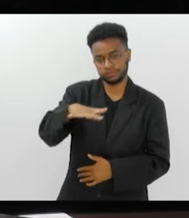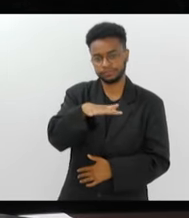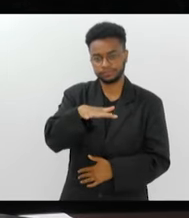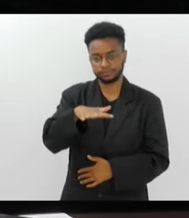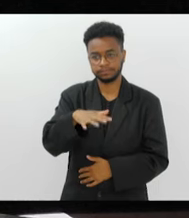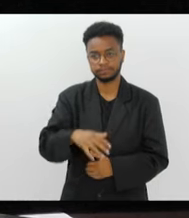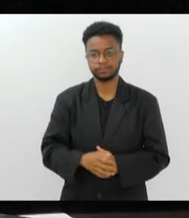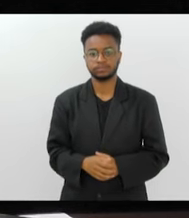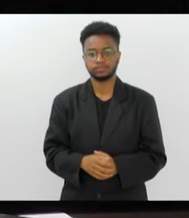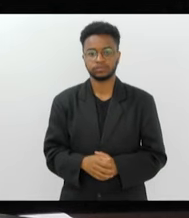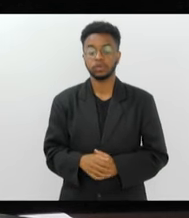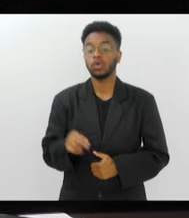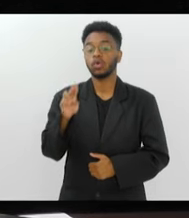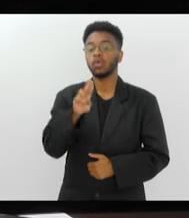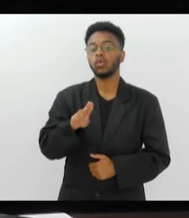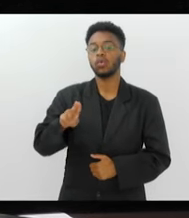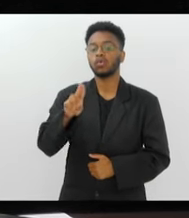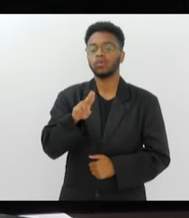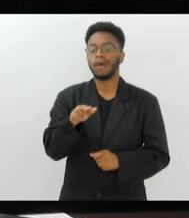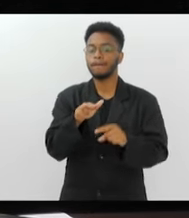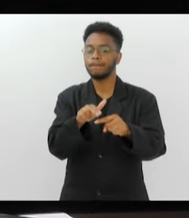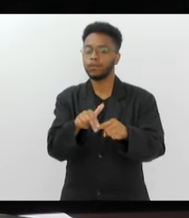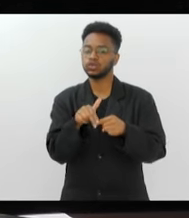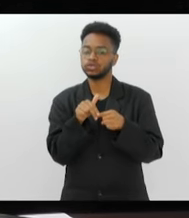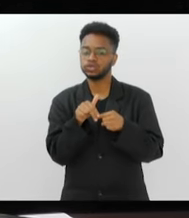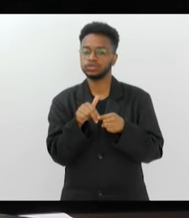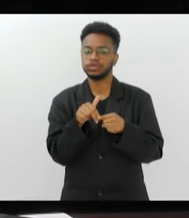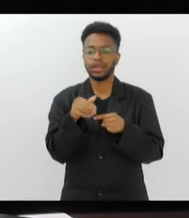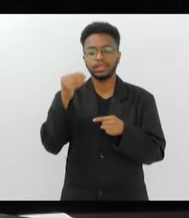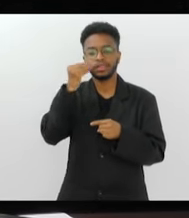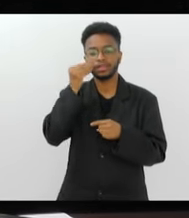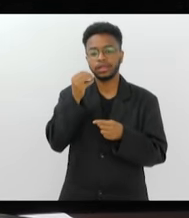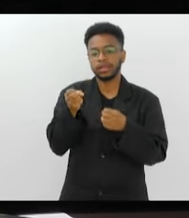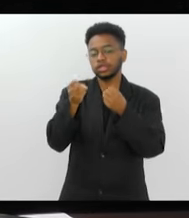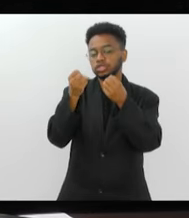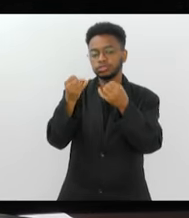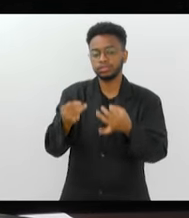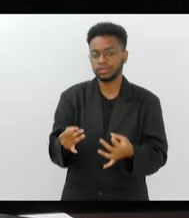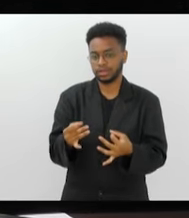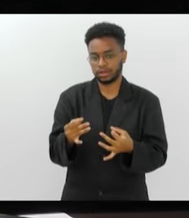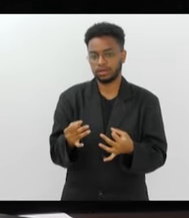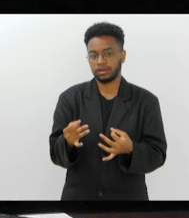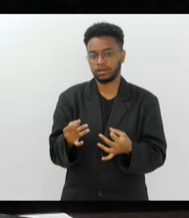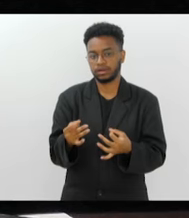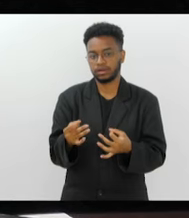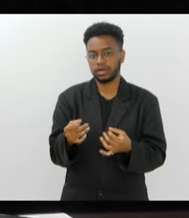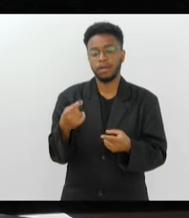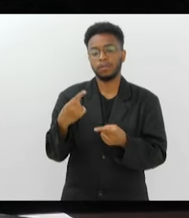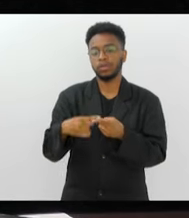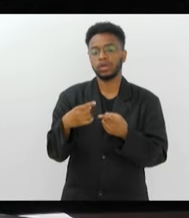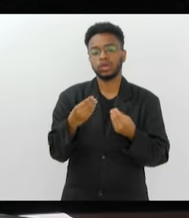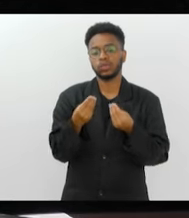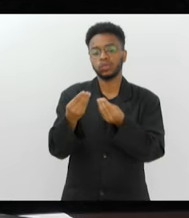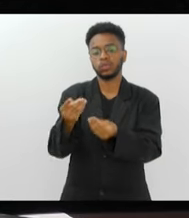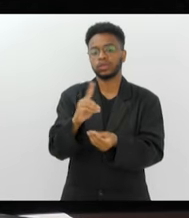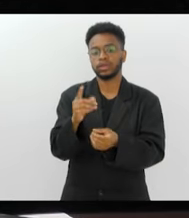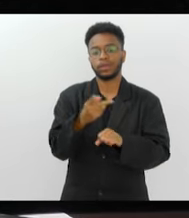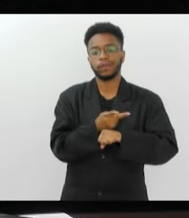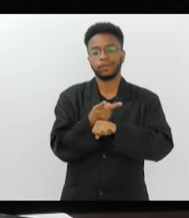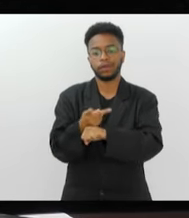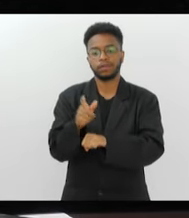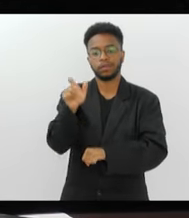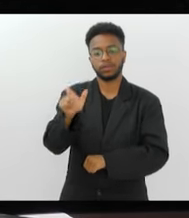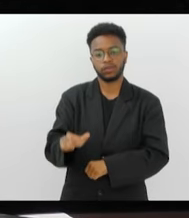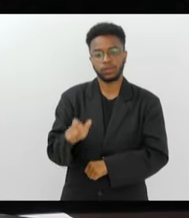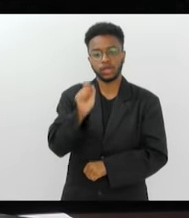vem utilizando motivos para justificar a não premiação do Vini